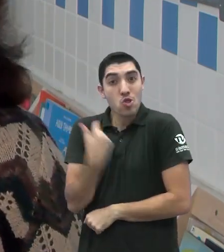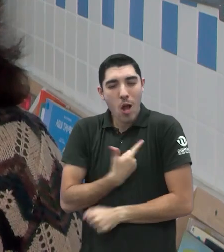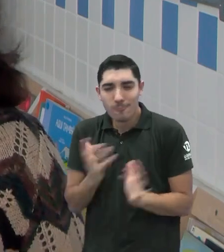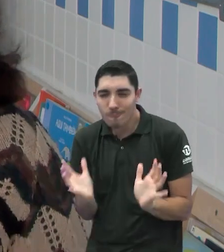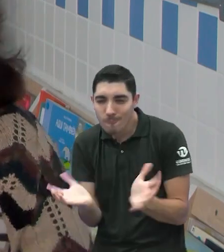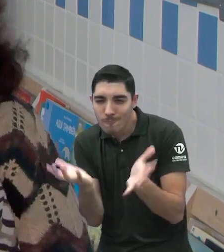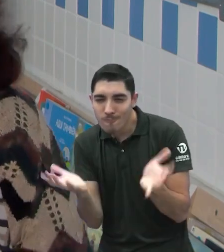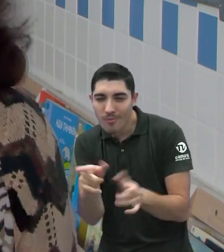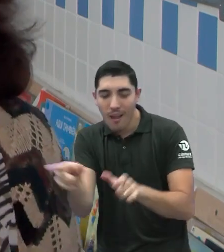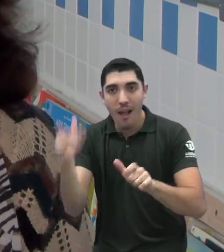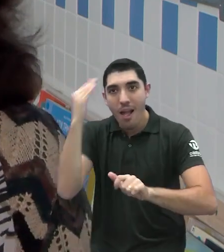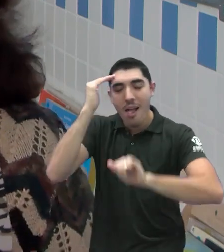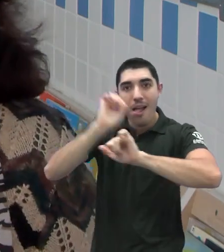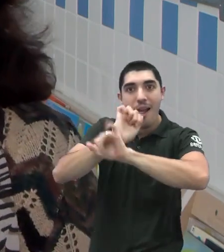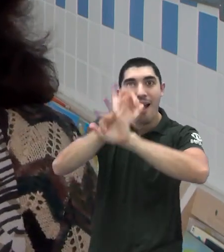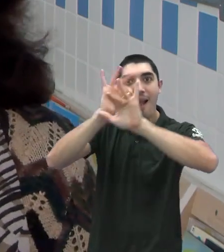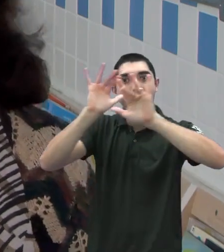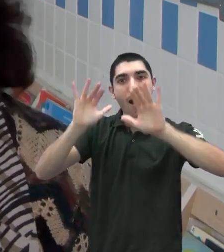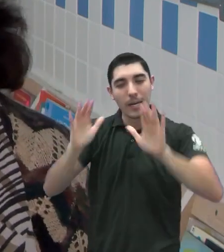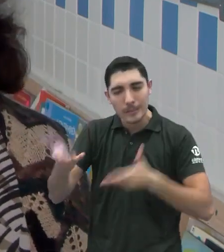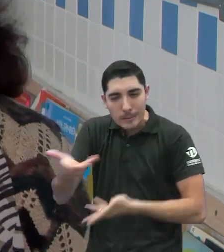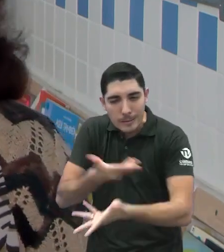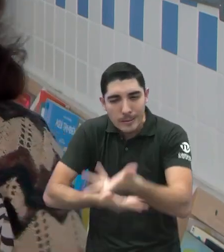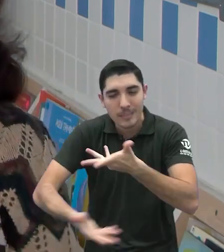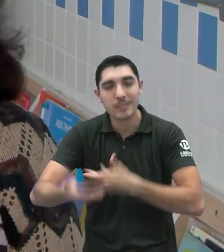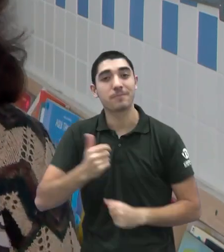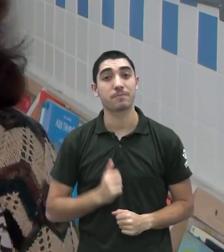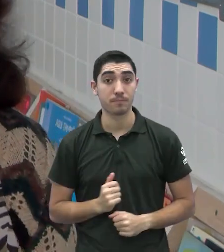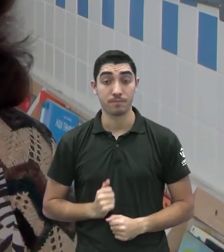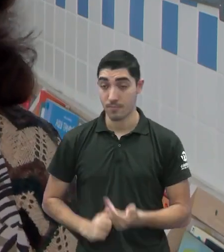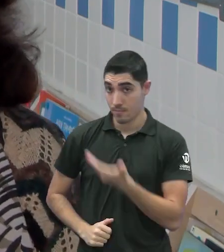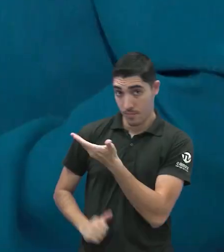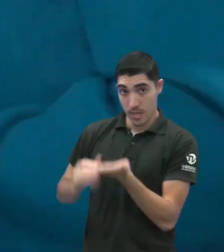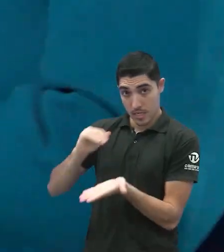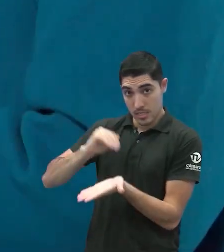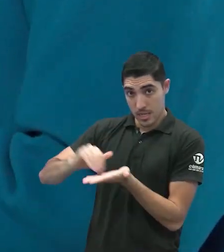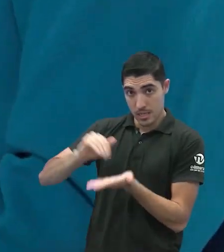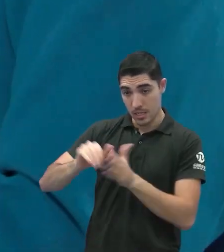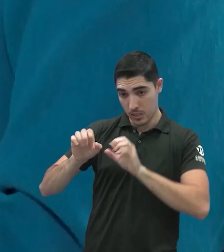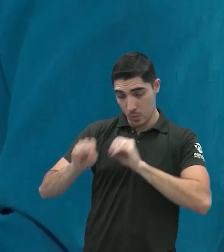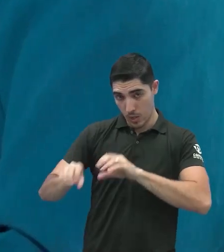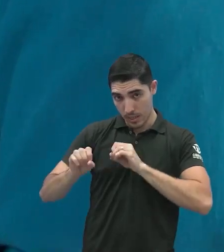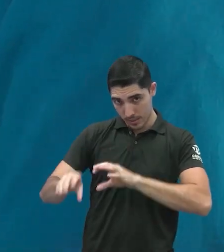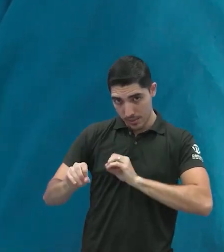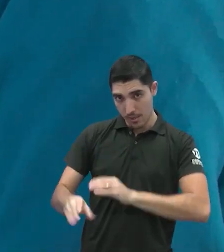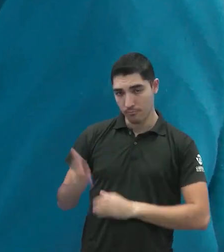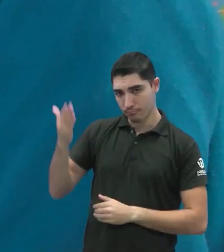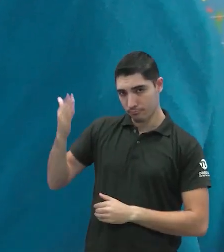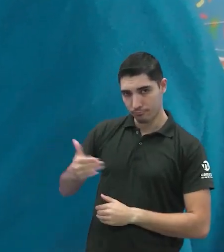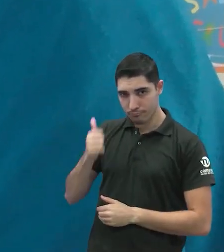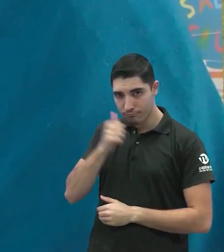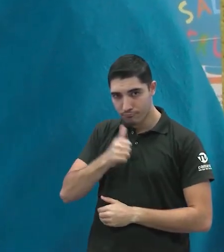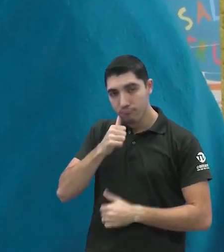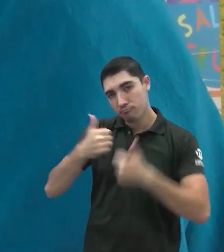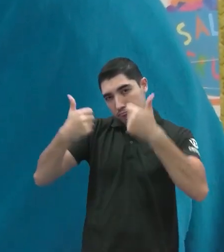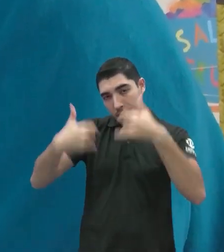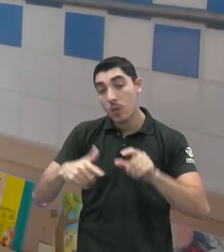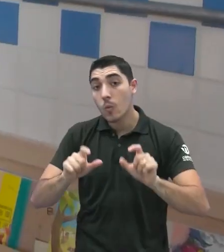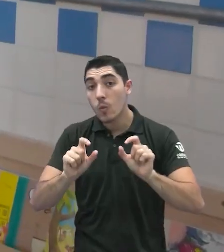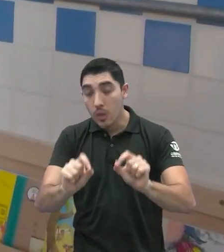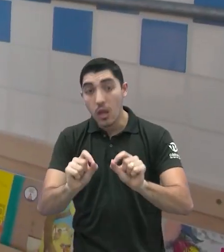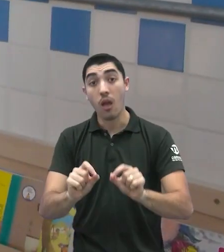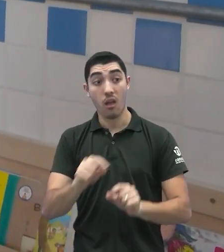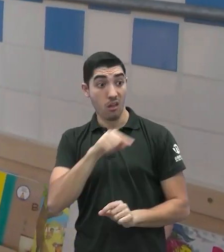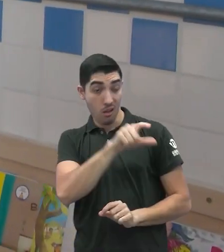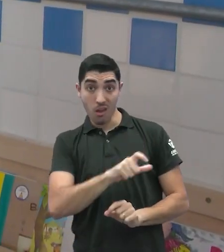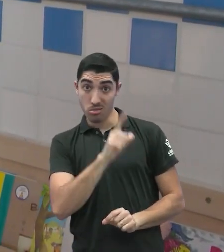eles entenderam, o que falta que eles entendam melhor, né? E assim a gente vai trabalhando. Para a secretária de Educação e Cidadania da cidade,